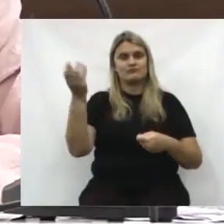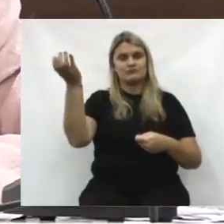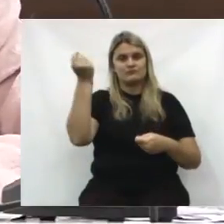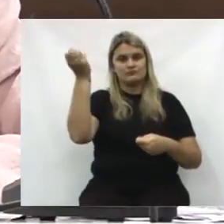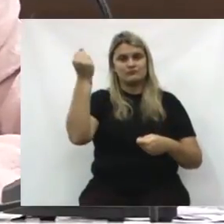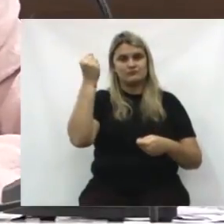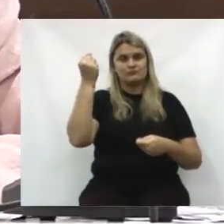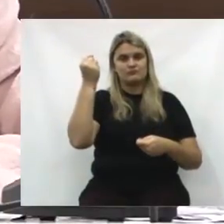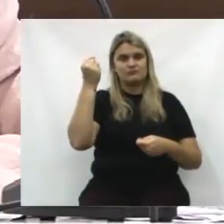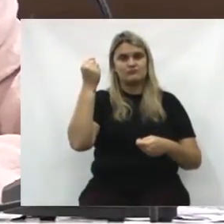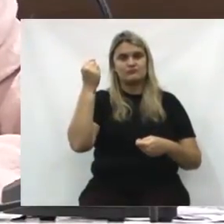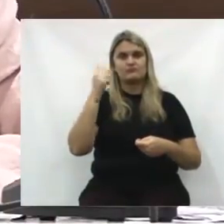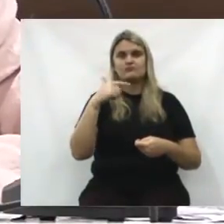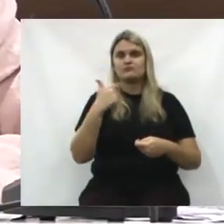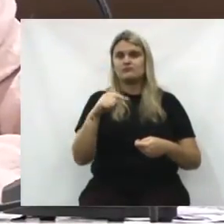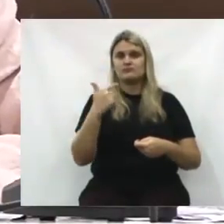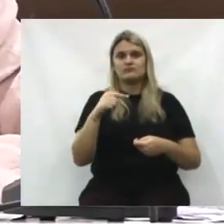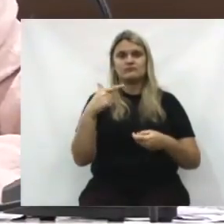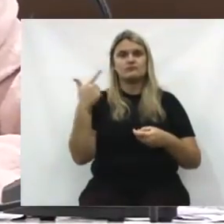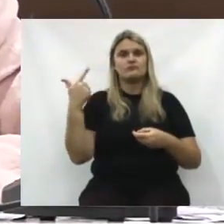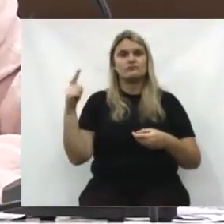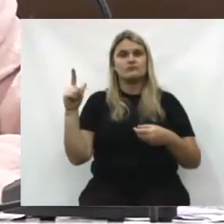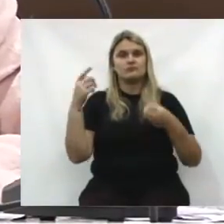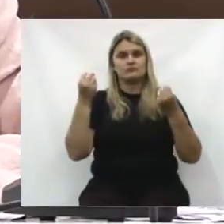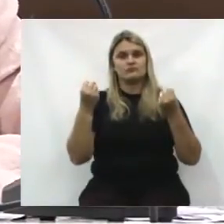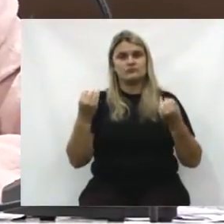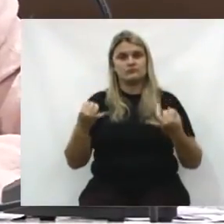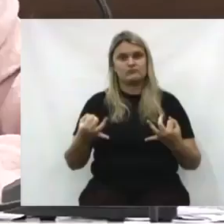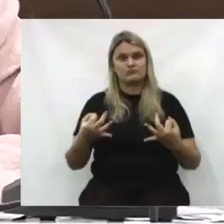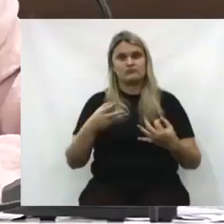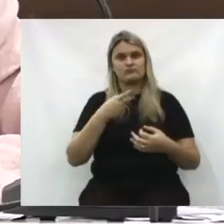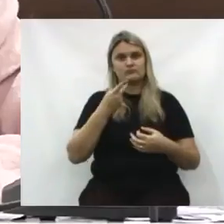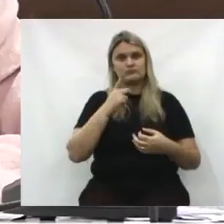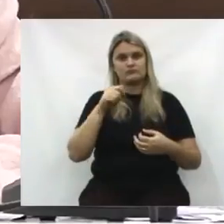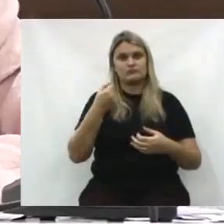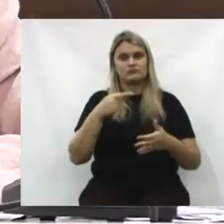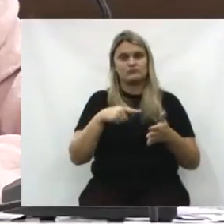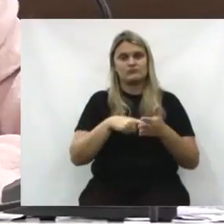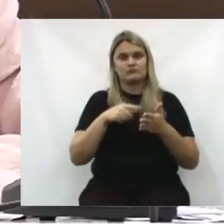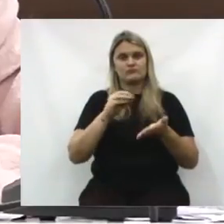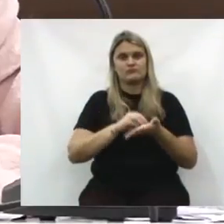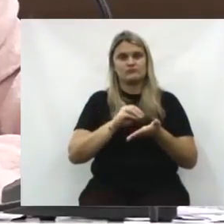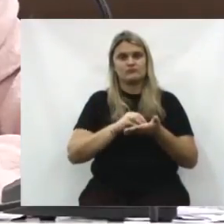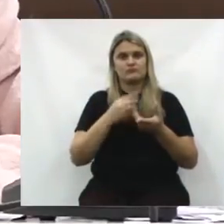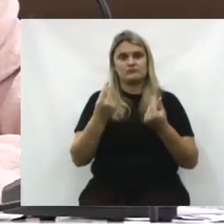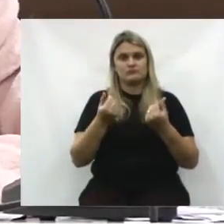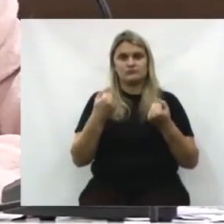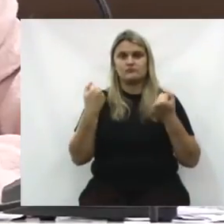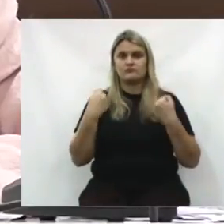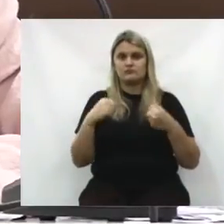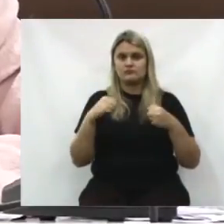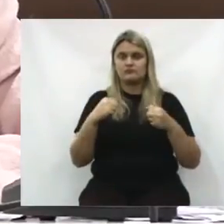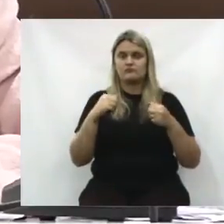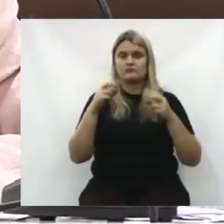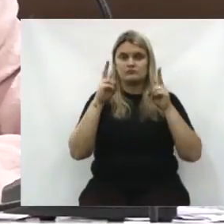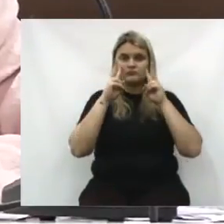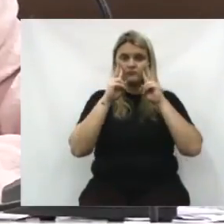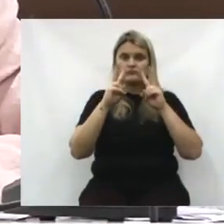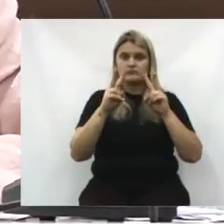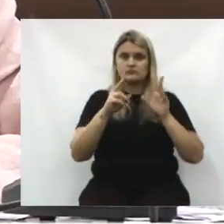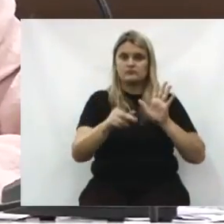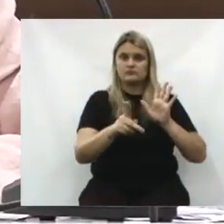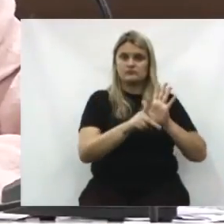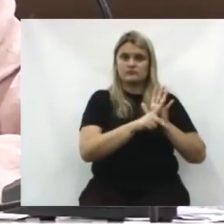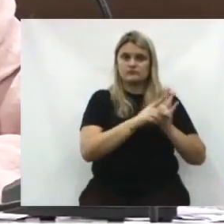da Previdência e não há outra explicação para o referido furo. Deveria